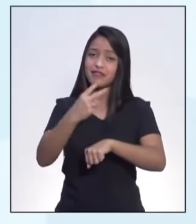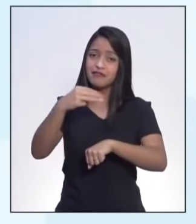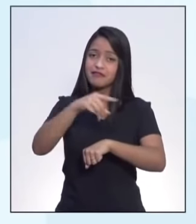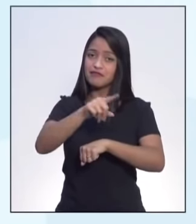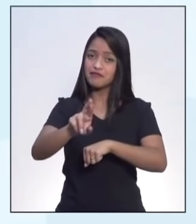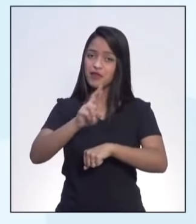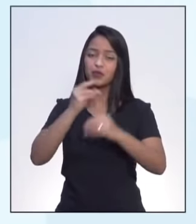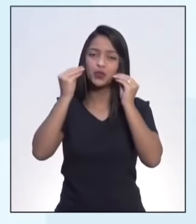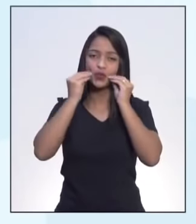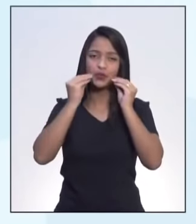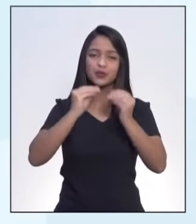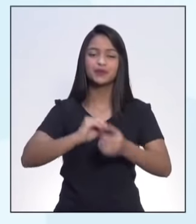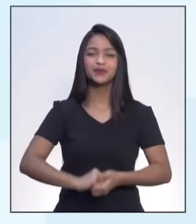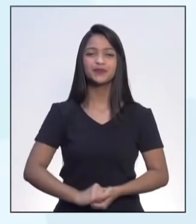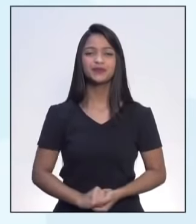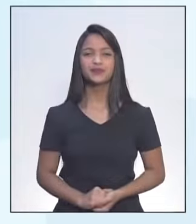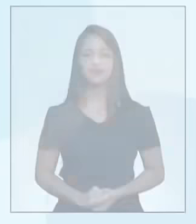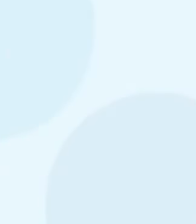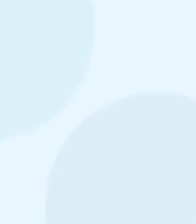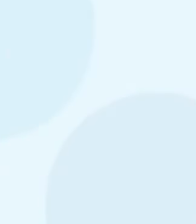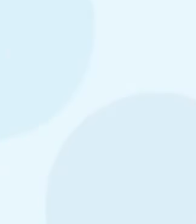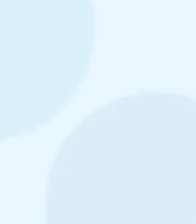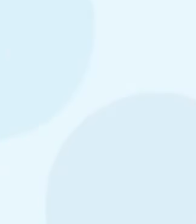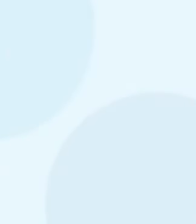responder. Beijos.